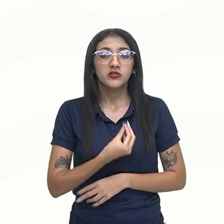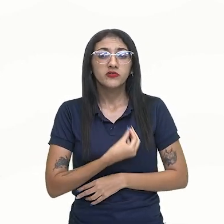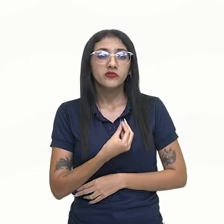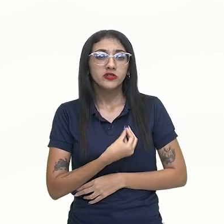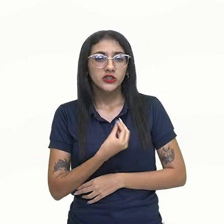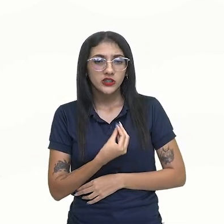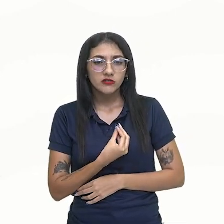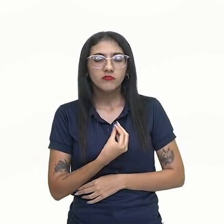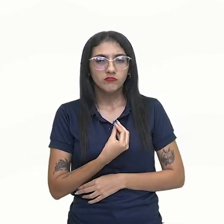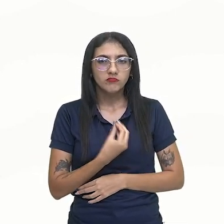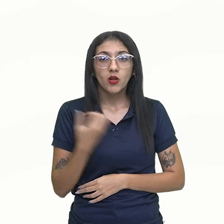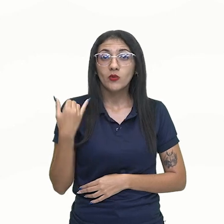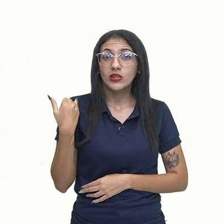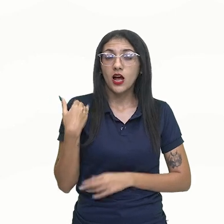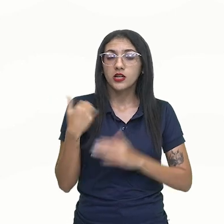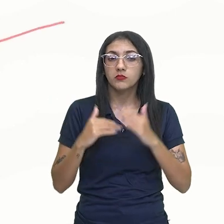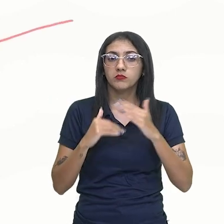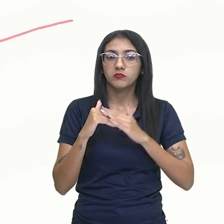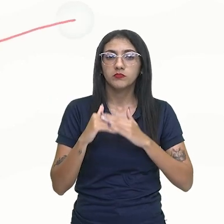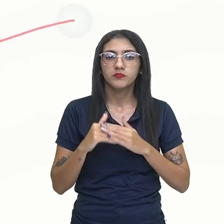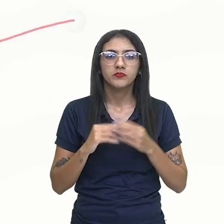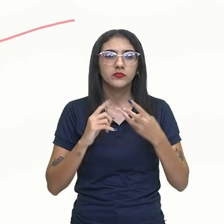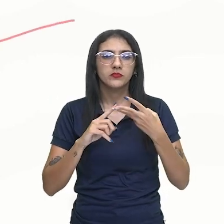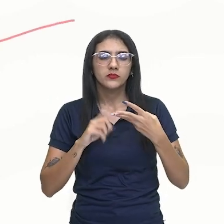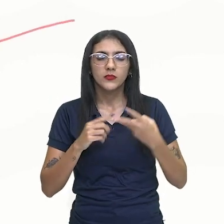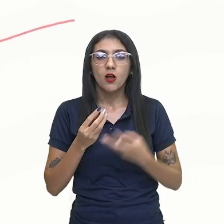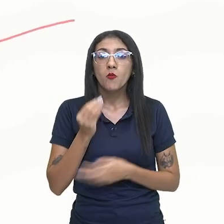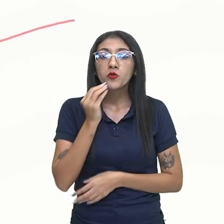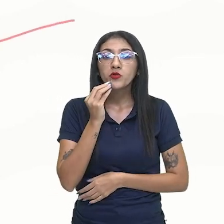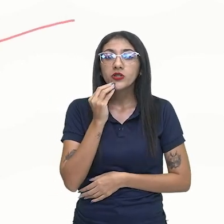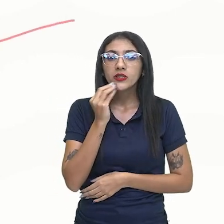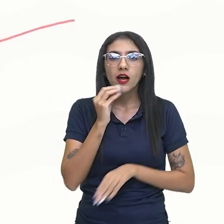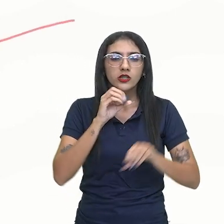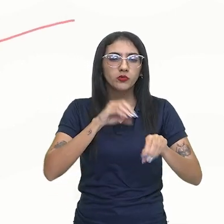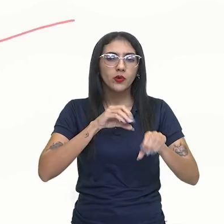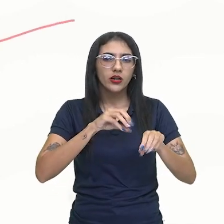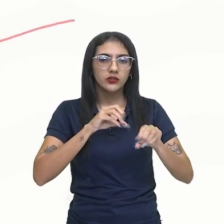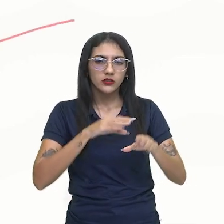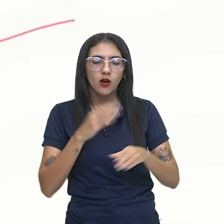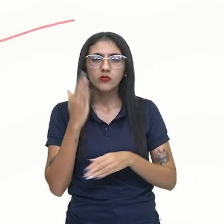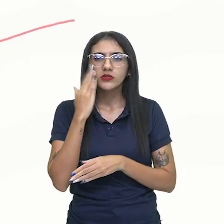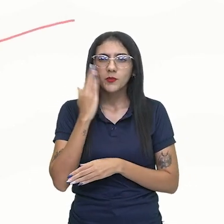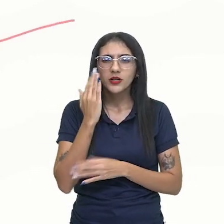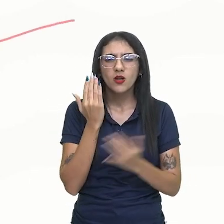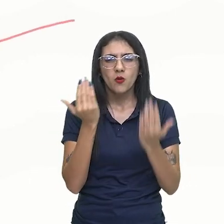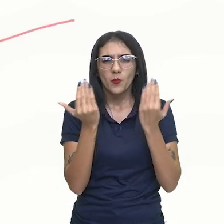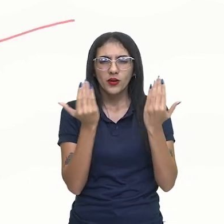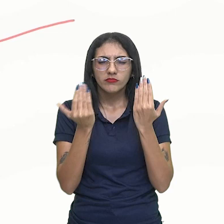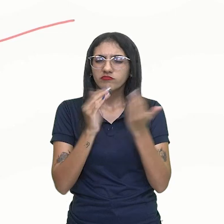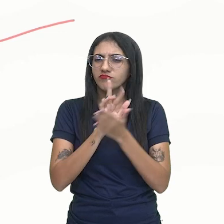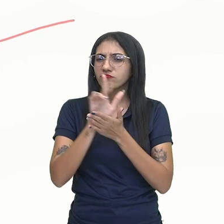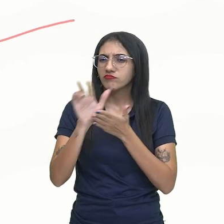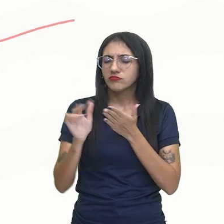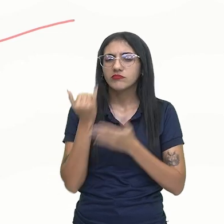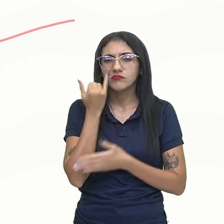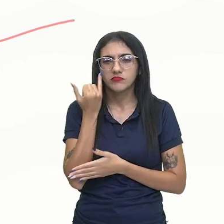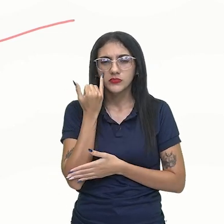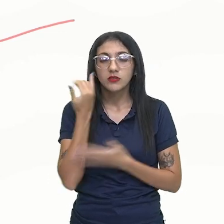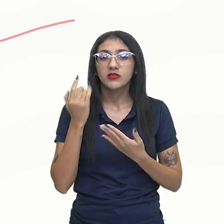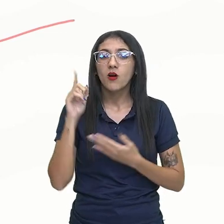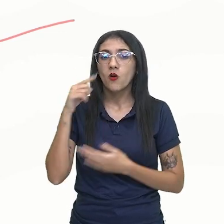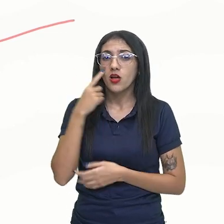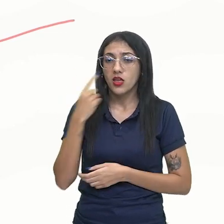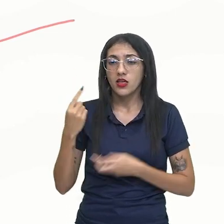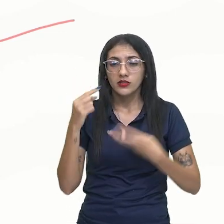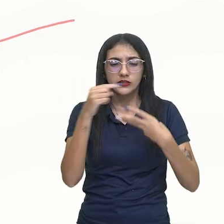né, é um indício, né? O acesso à educação medido pelas taxas de alfabetização, escolaridade, etc. Então, esses